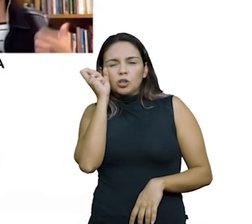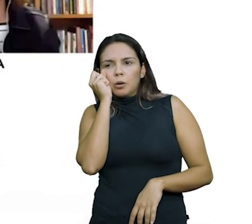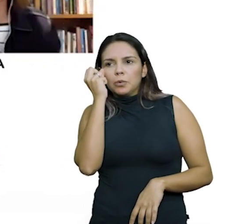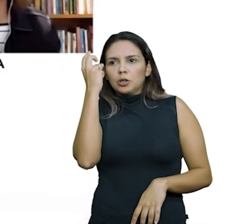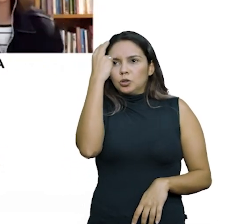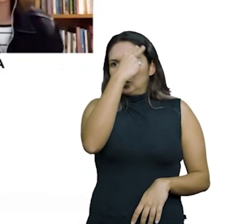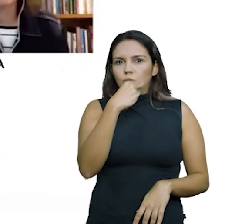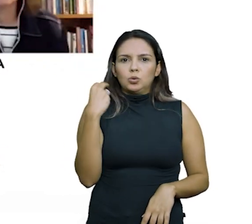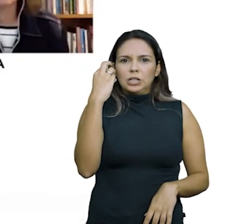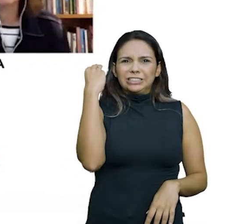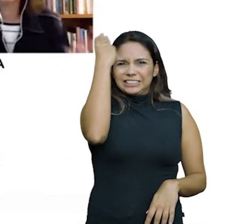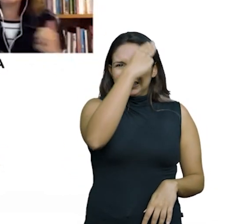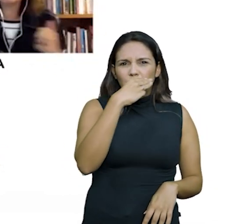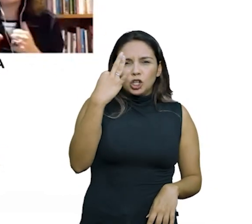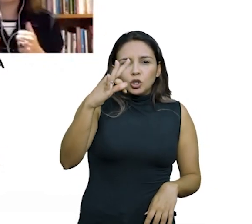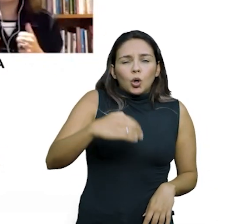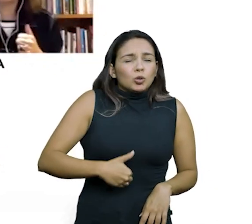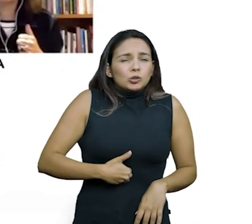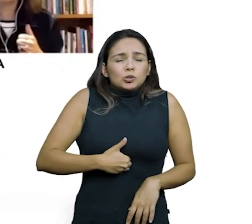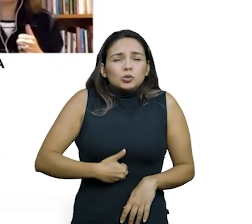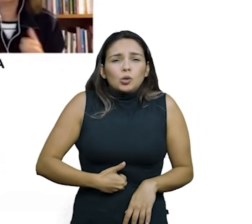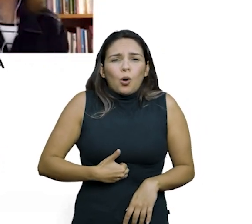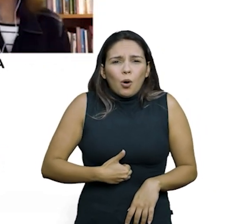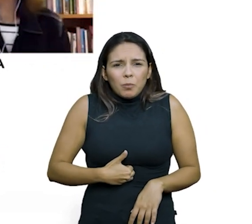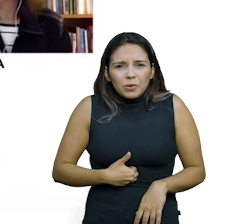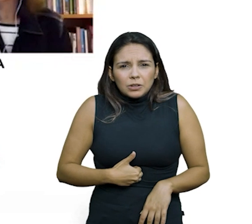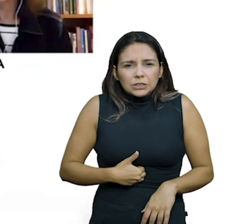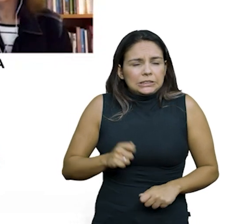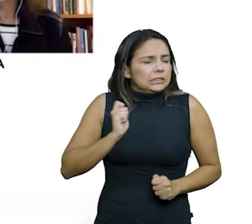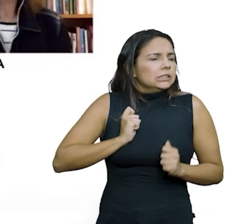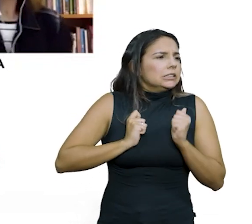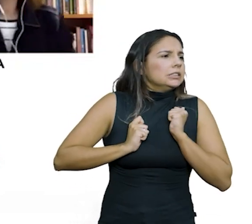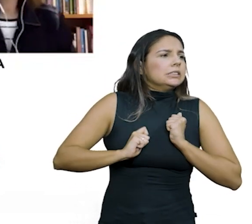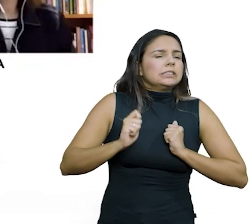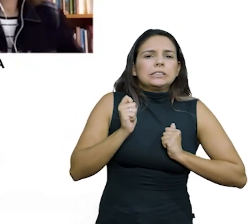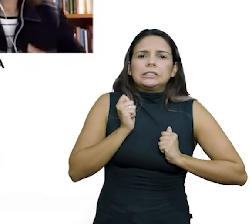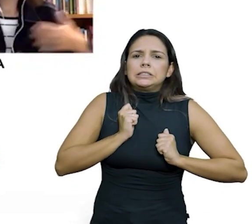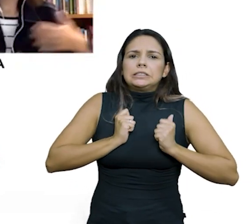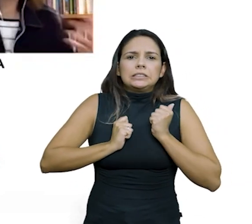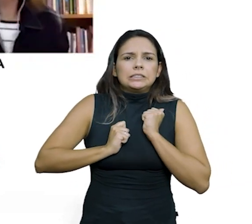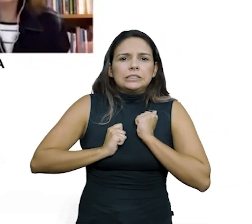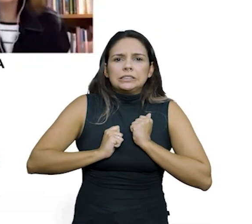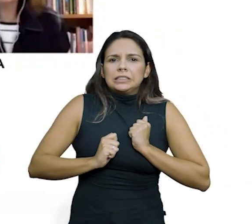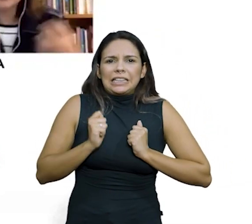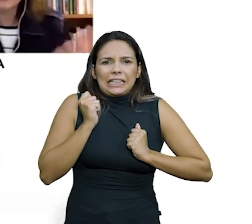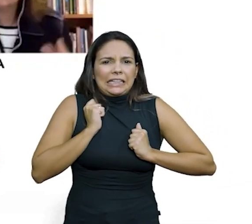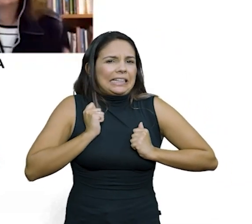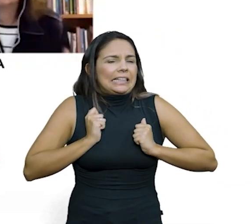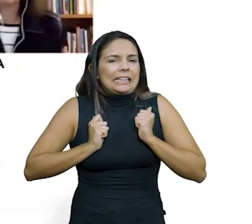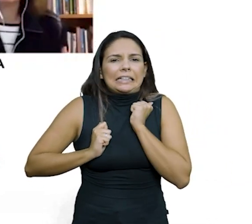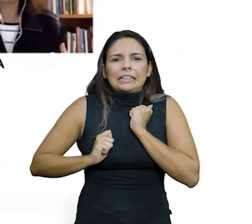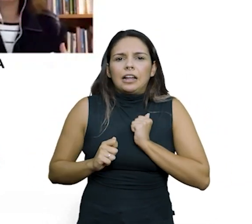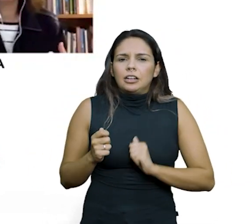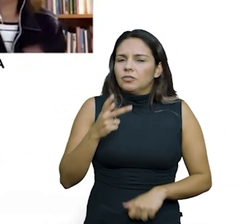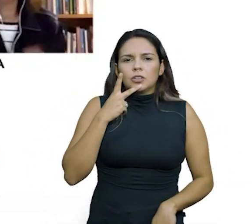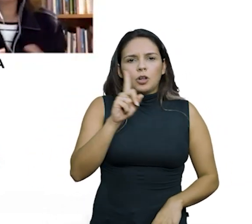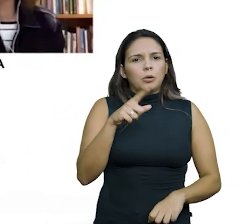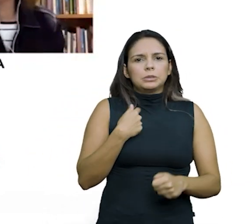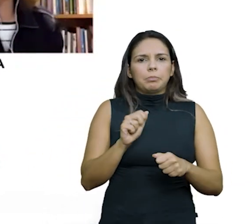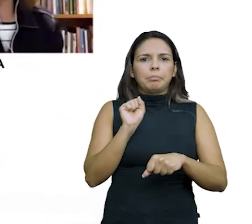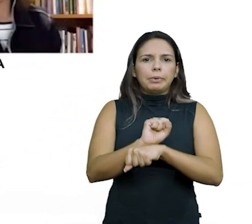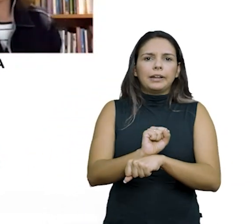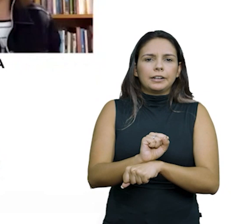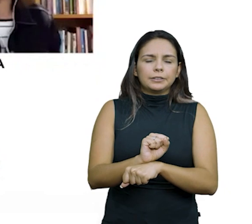por noite, dor de estômago, uma ansiedade me devorando. Aí eu falei: não, tem